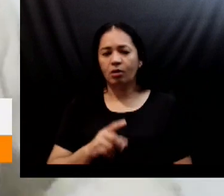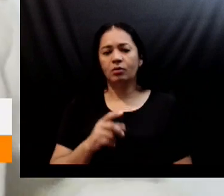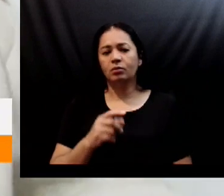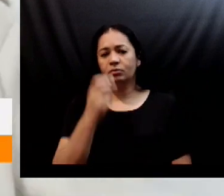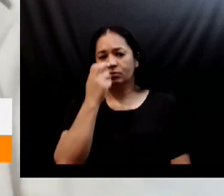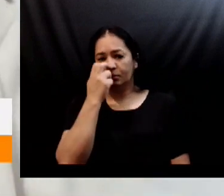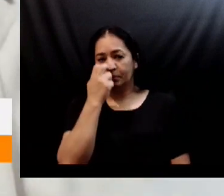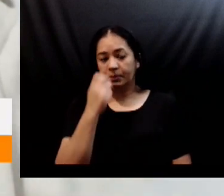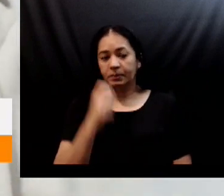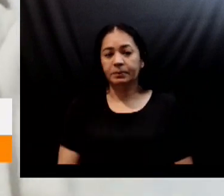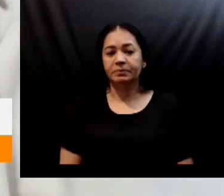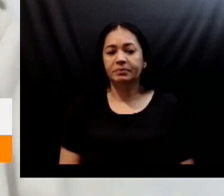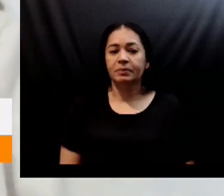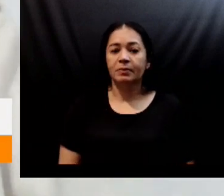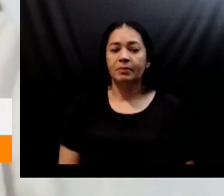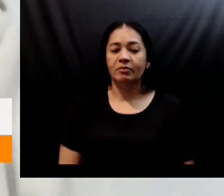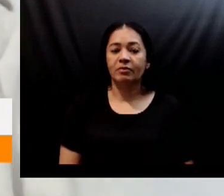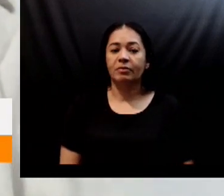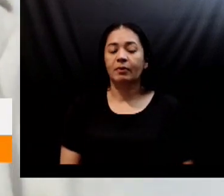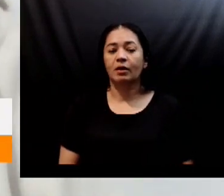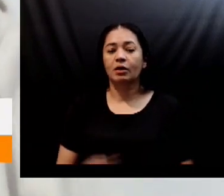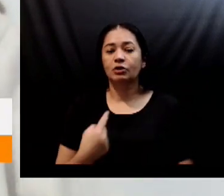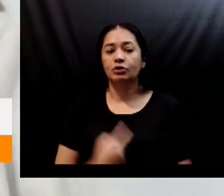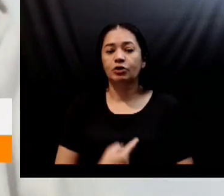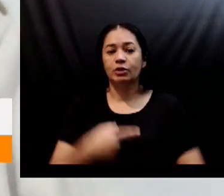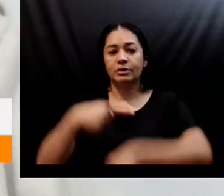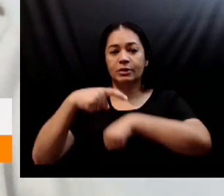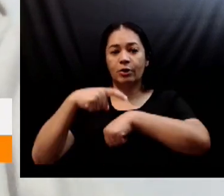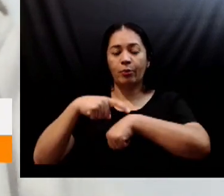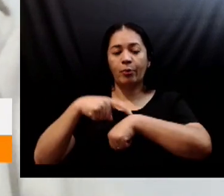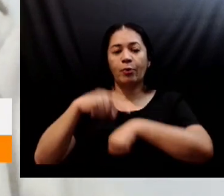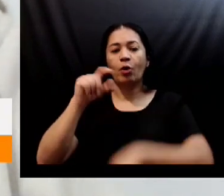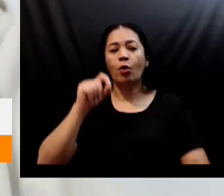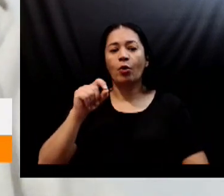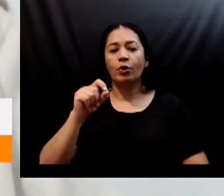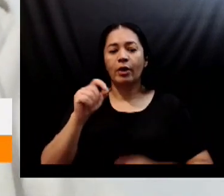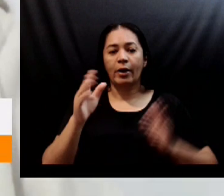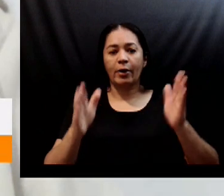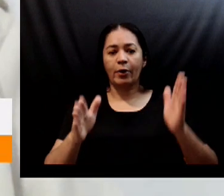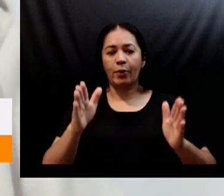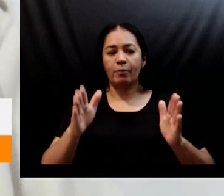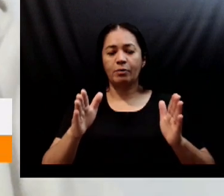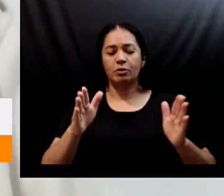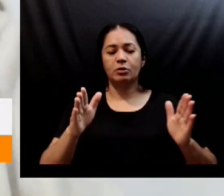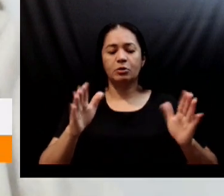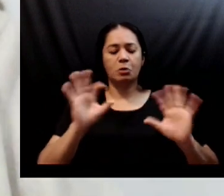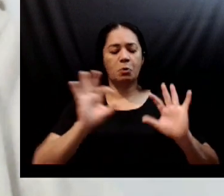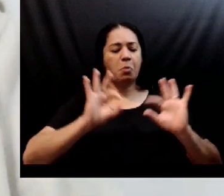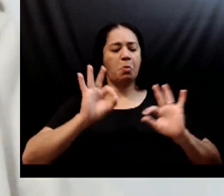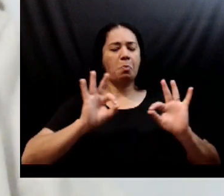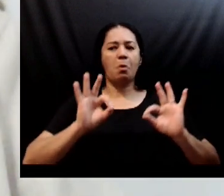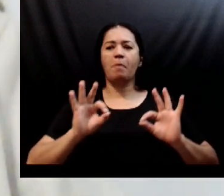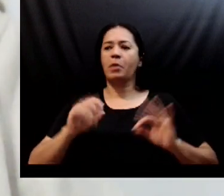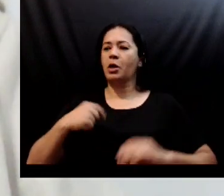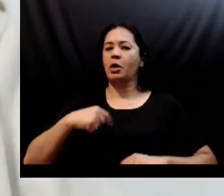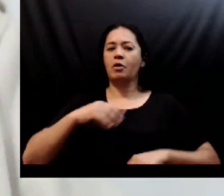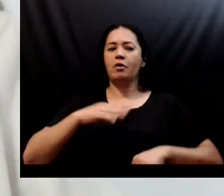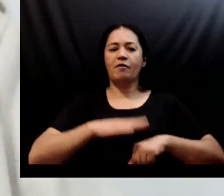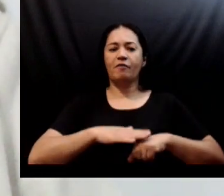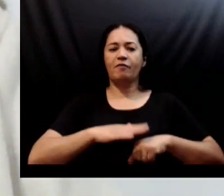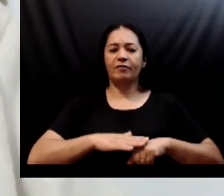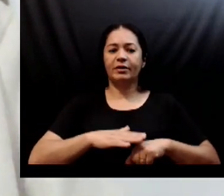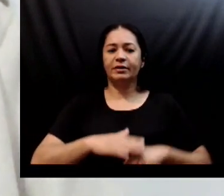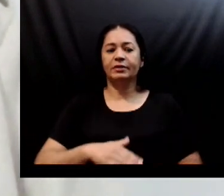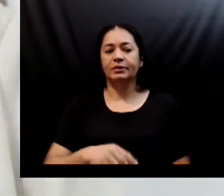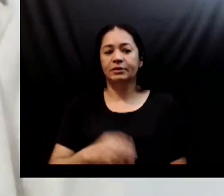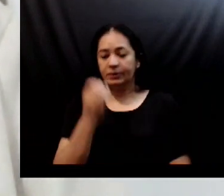disse, Rúbia, nós estamos em um momento que é a era da performance, né? Eu faço a implementação da nova NR nas